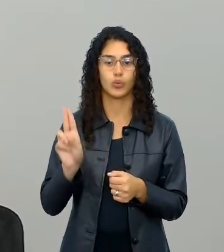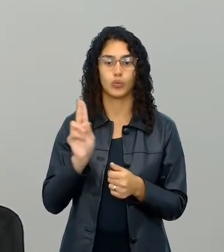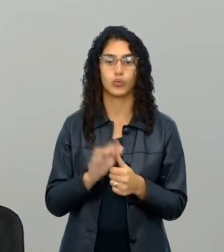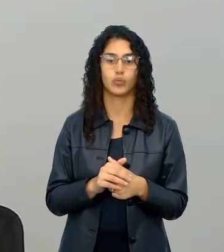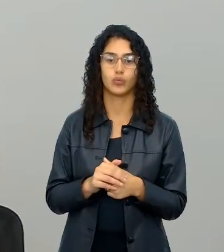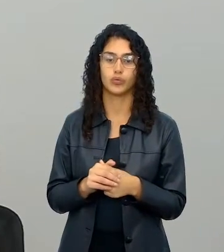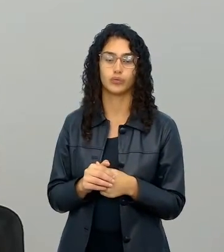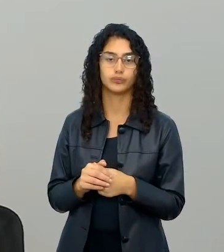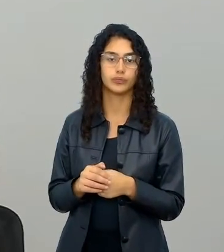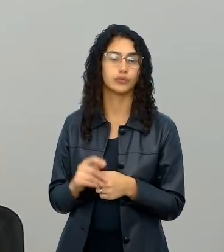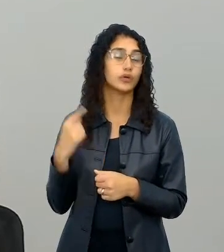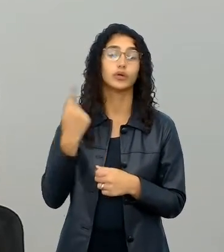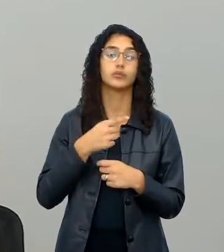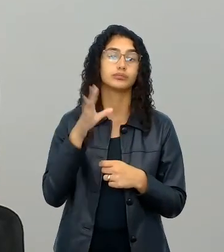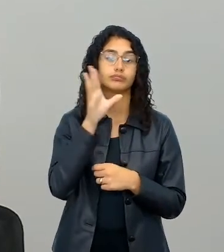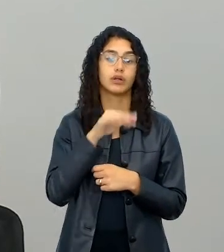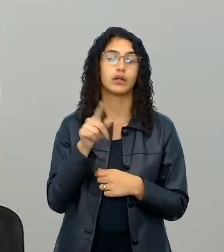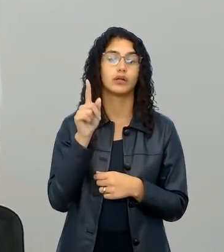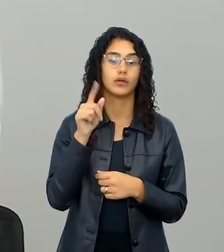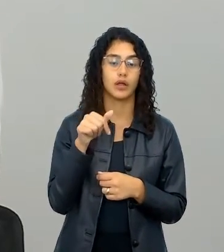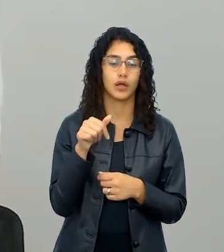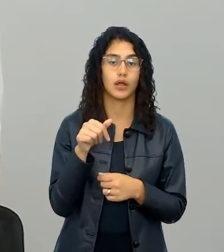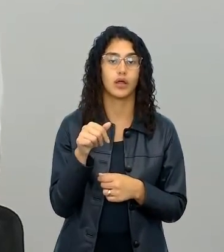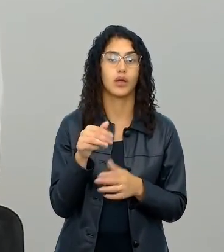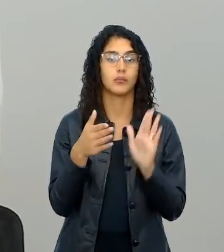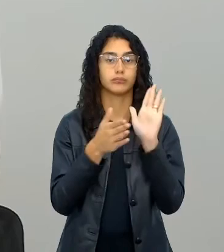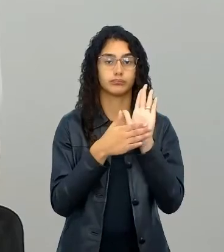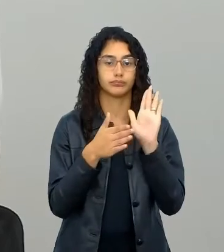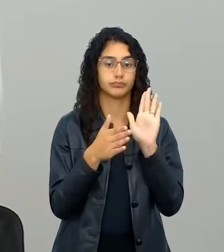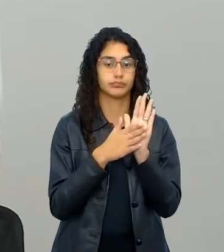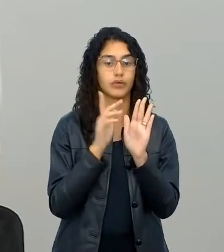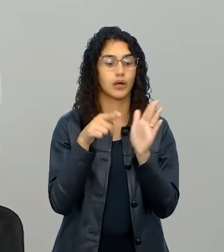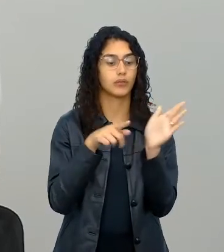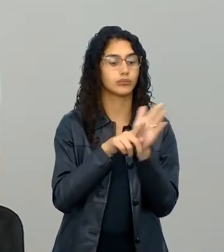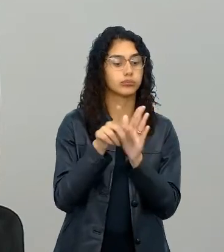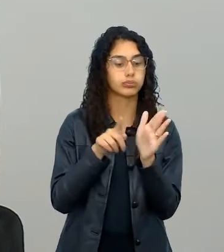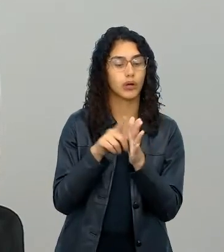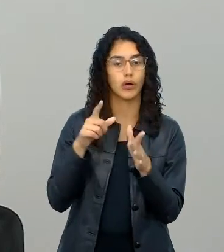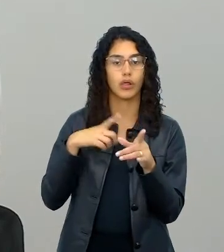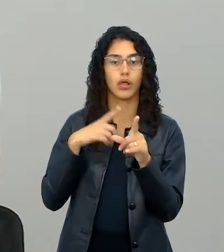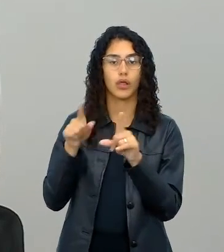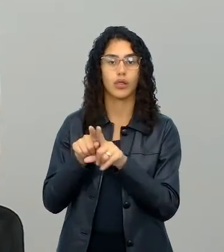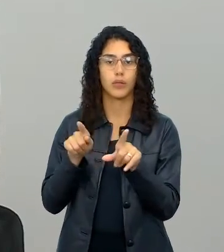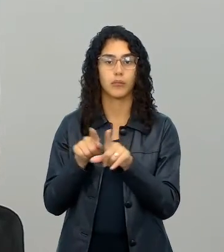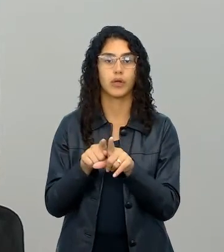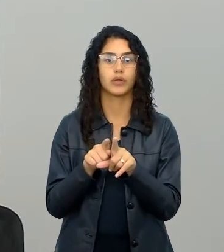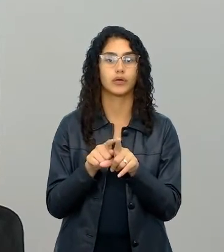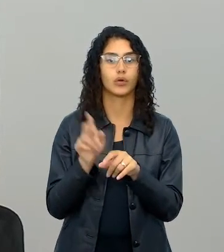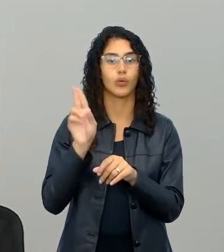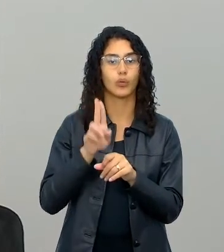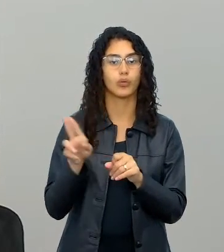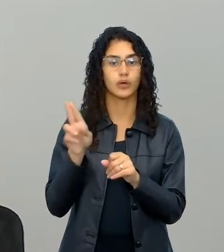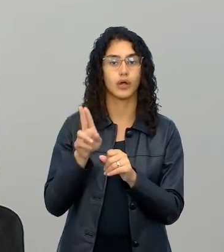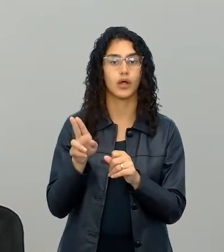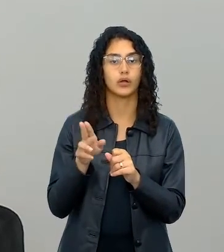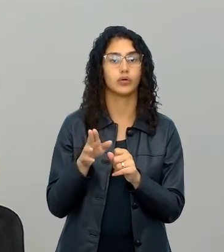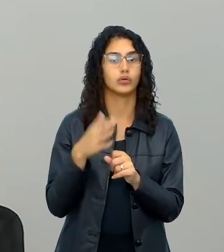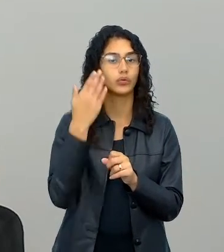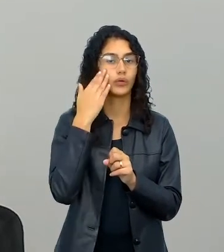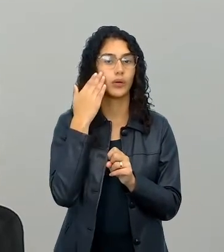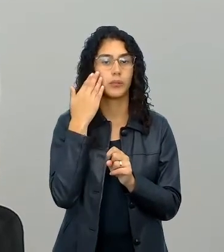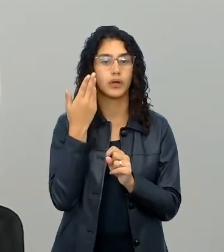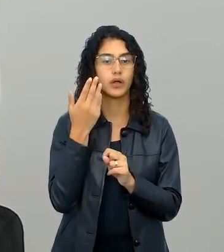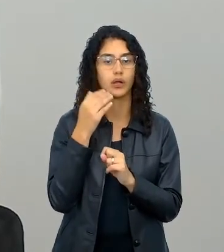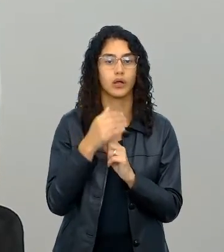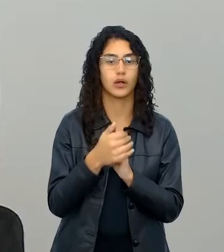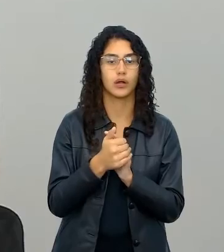né? Então, o que a gente está falando aqui é super propício. Essa questão da agricultura que eles usavam, eu não sabia. Nossa,